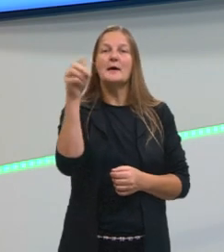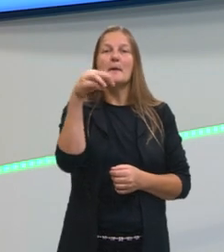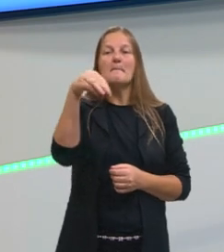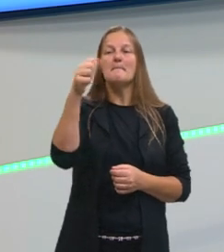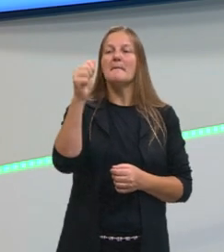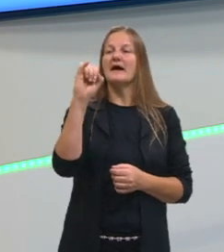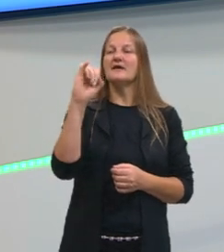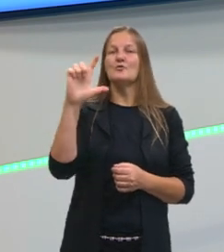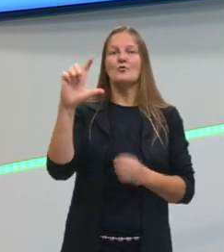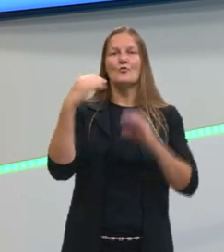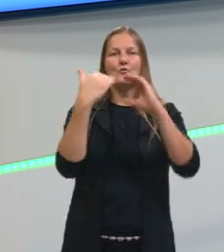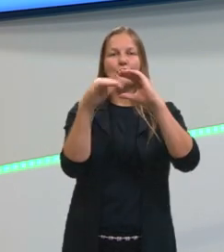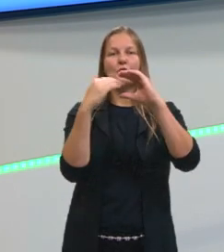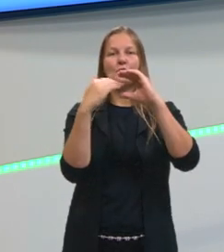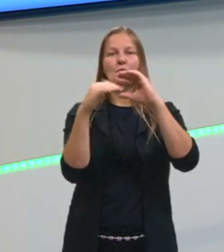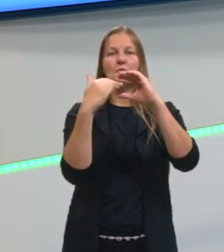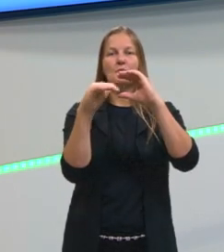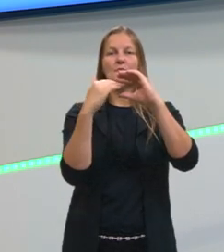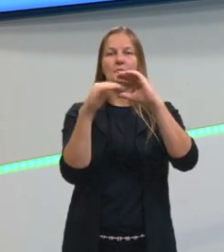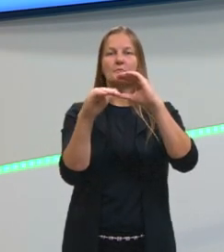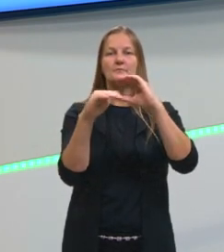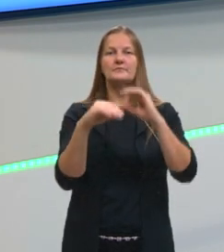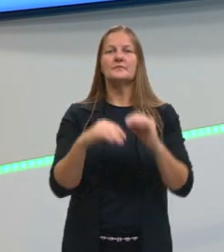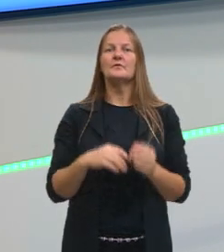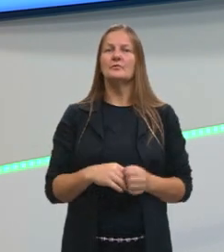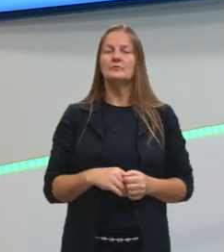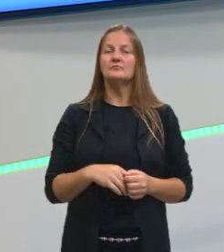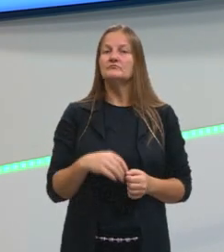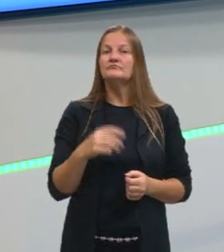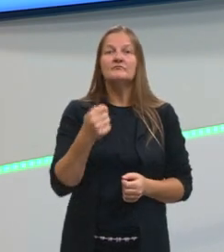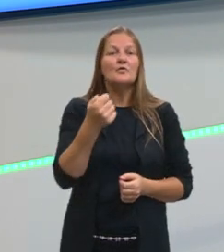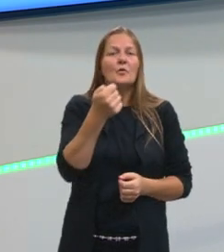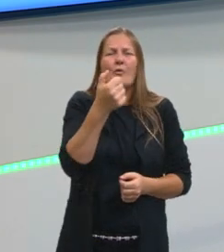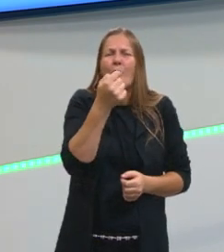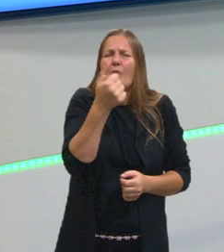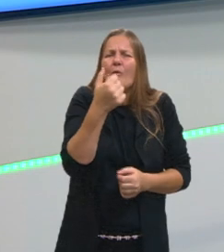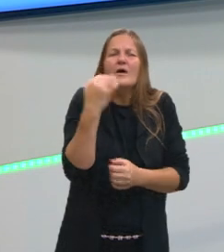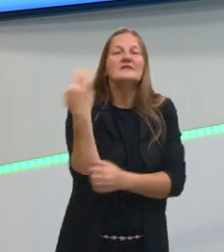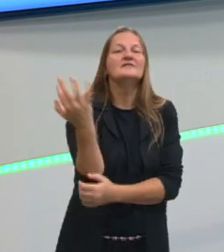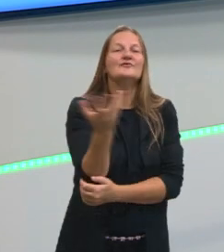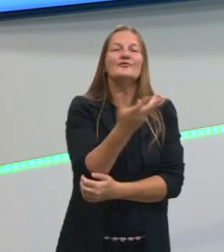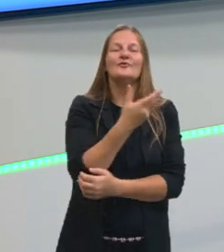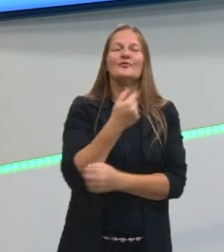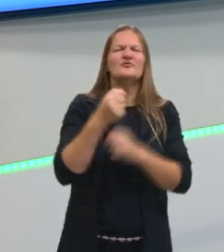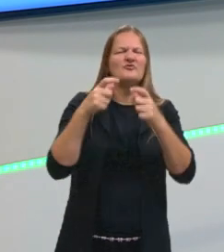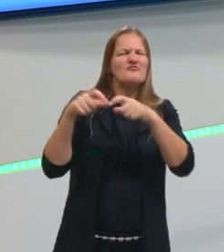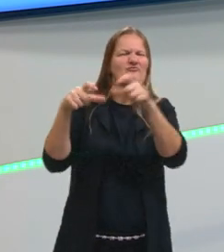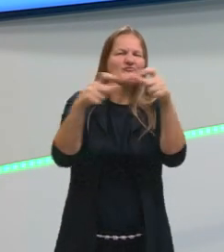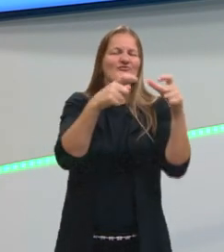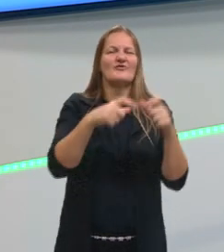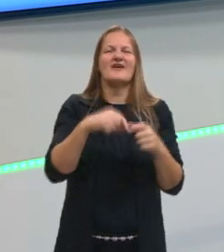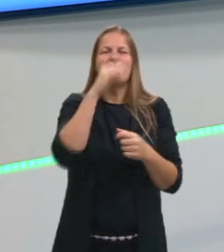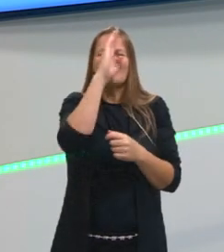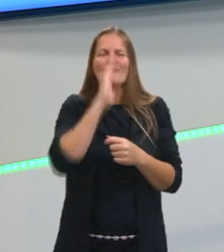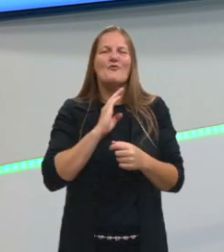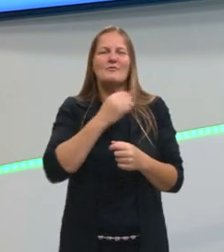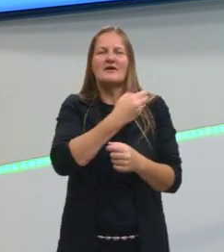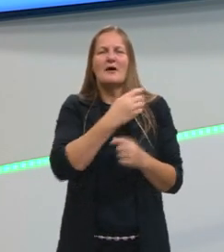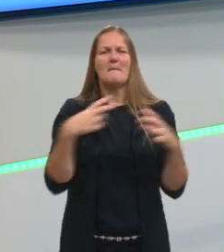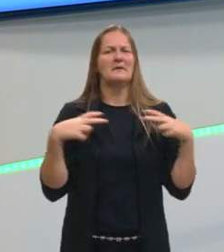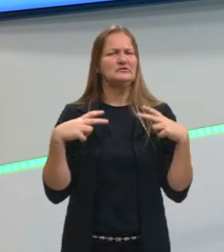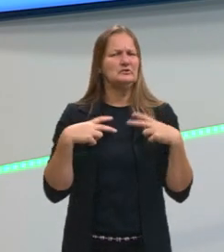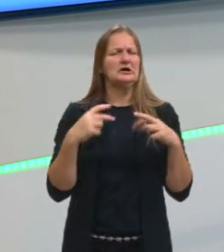e-mail é uma palavra que hoje em dia absolutamente quase todos os setores públicos